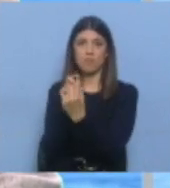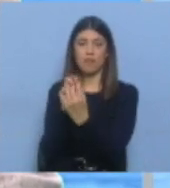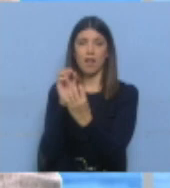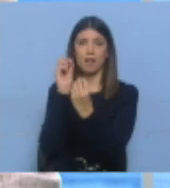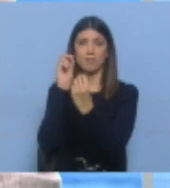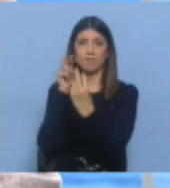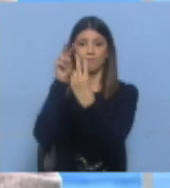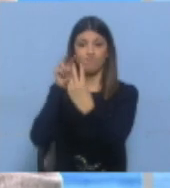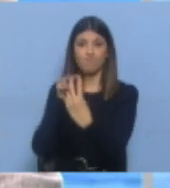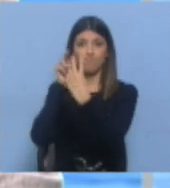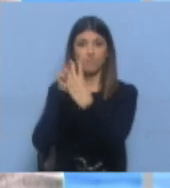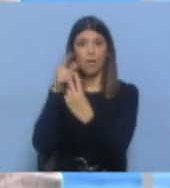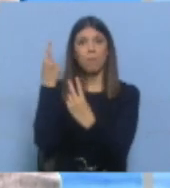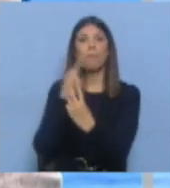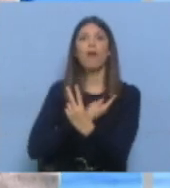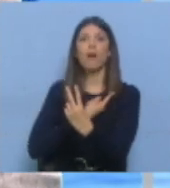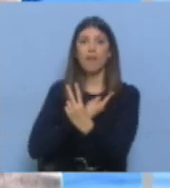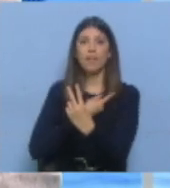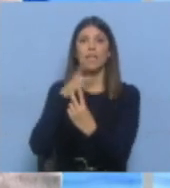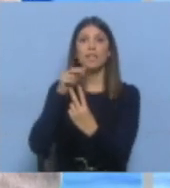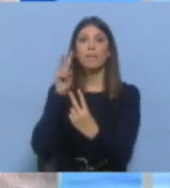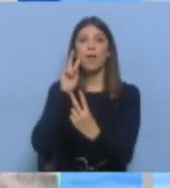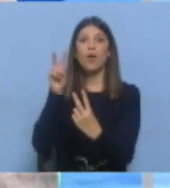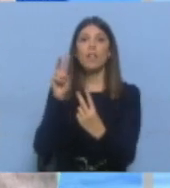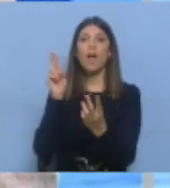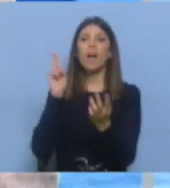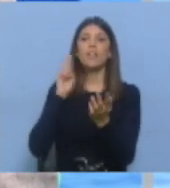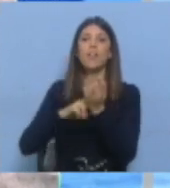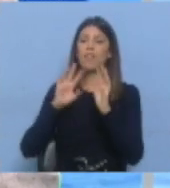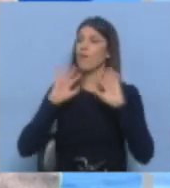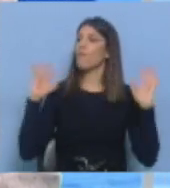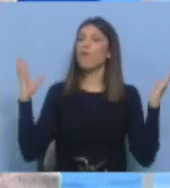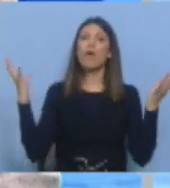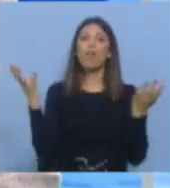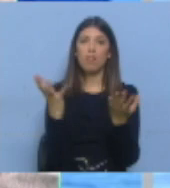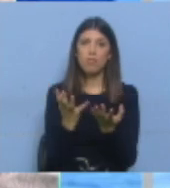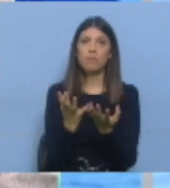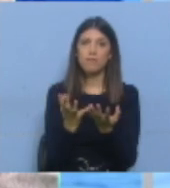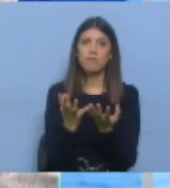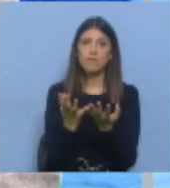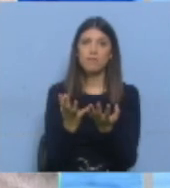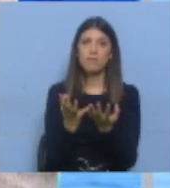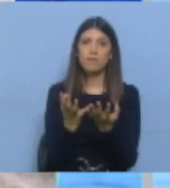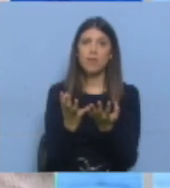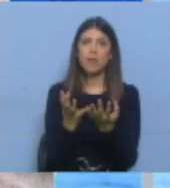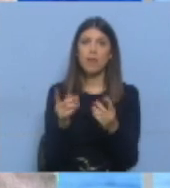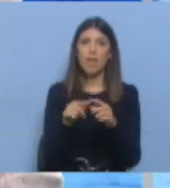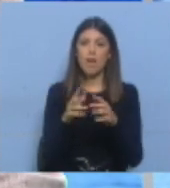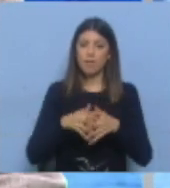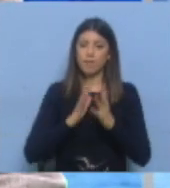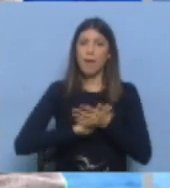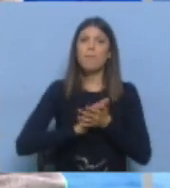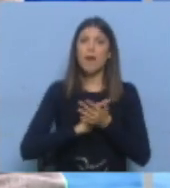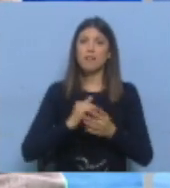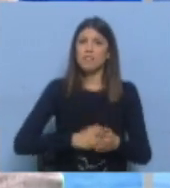para a realidade que está à volta, que é remeter ao que está nas origens do cristianismo, porque, objetivamente, tanto o discurso como a ação